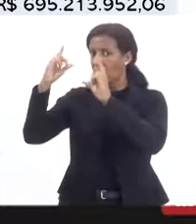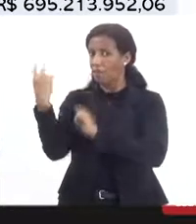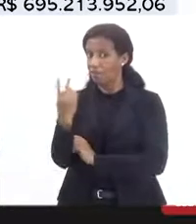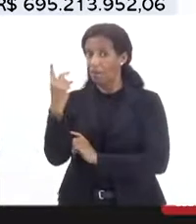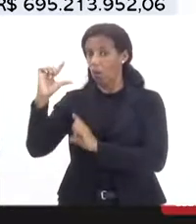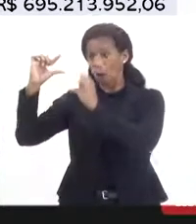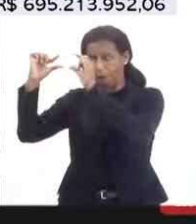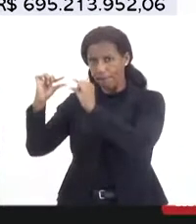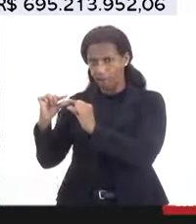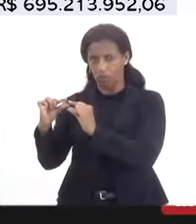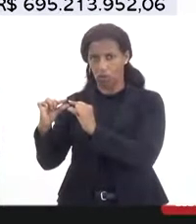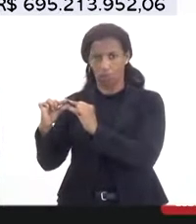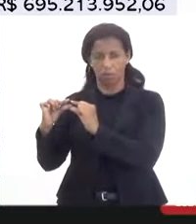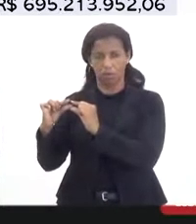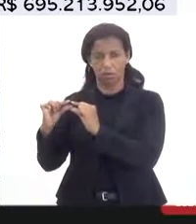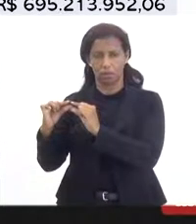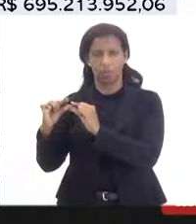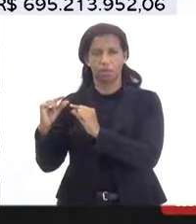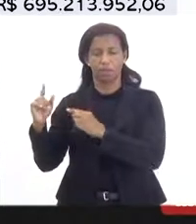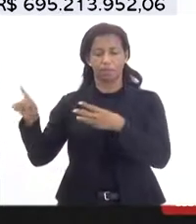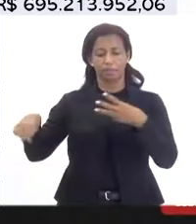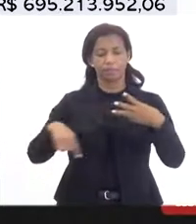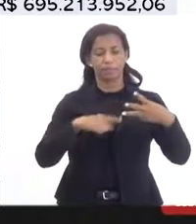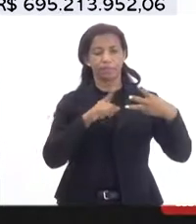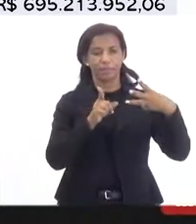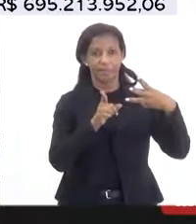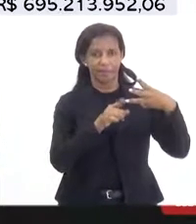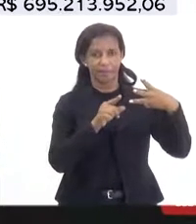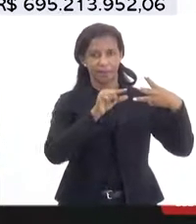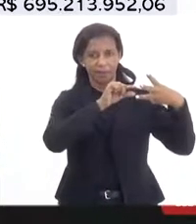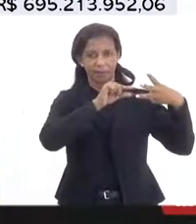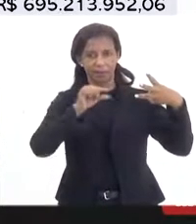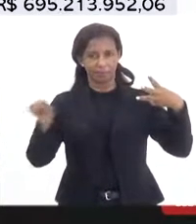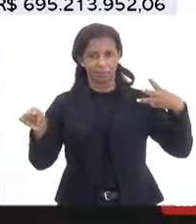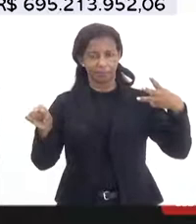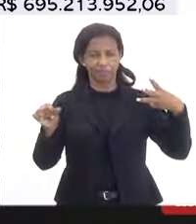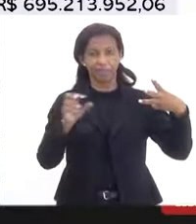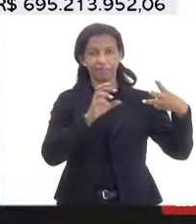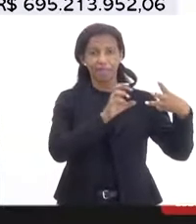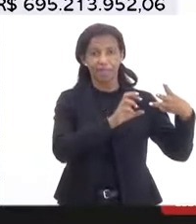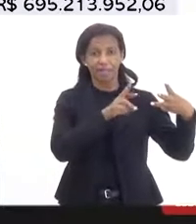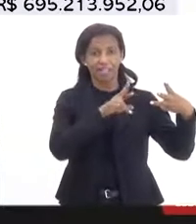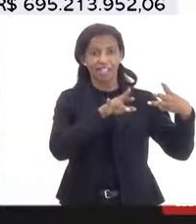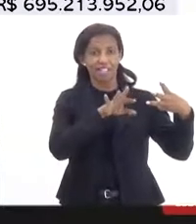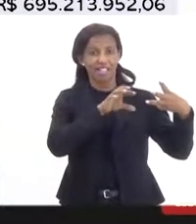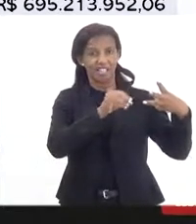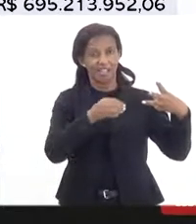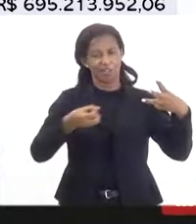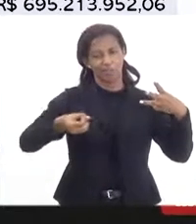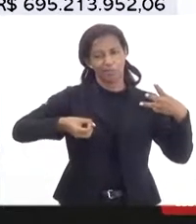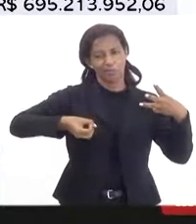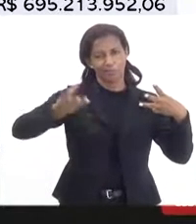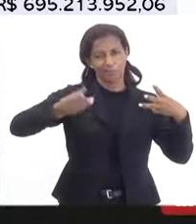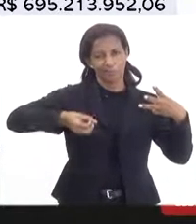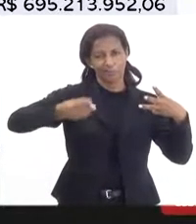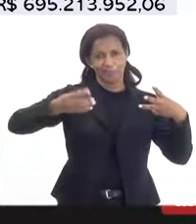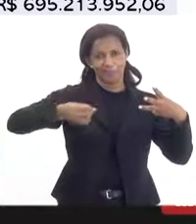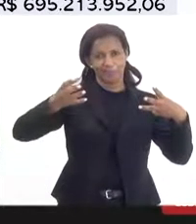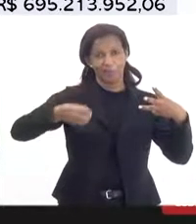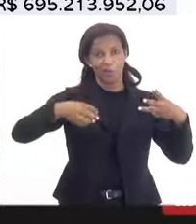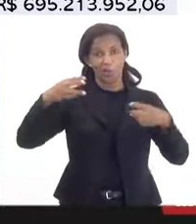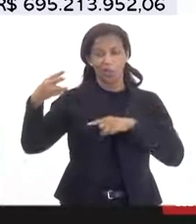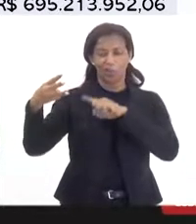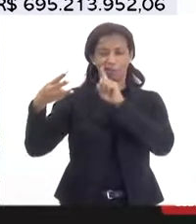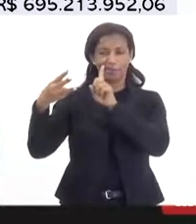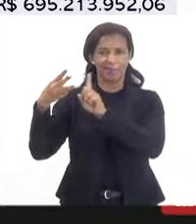termos de discussão. Em relação à tese 3, crédito sobre bens fornecidos ou utilizados por terceiros em